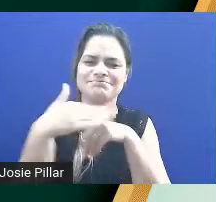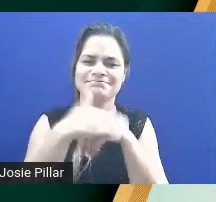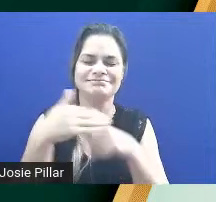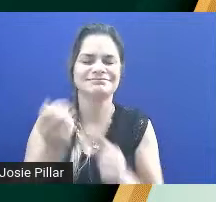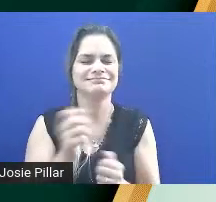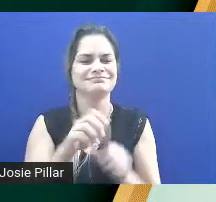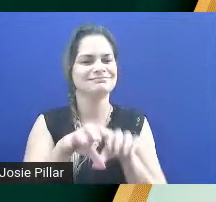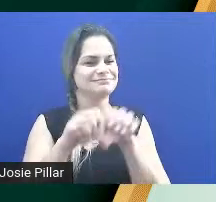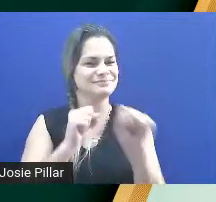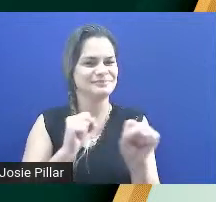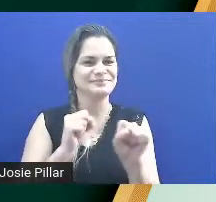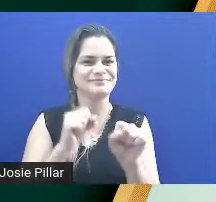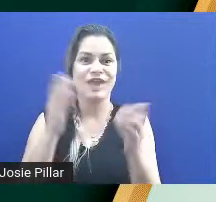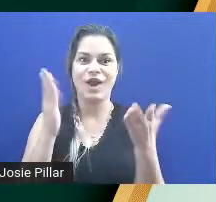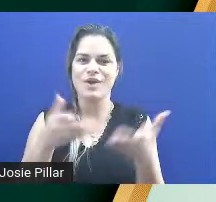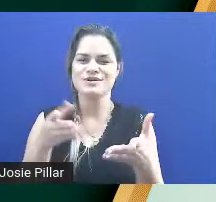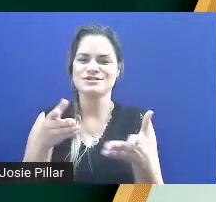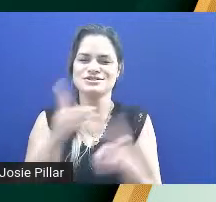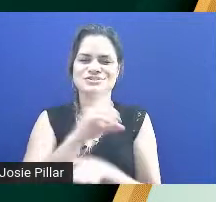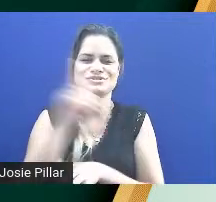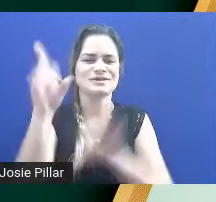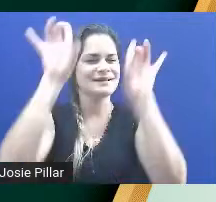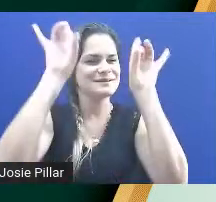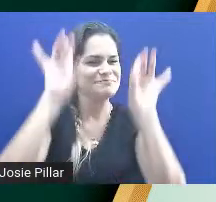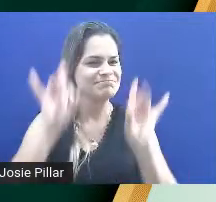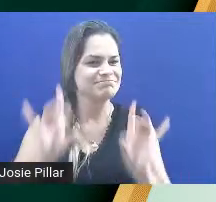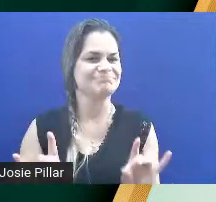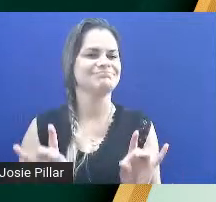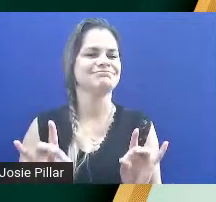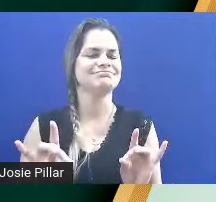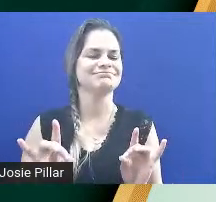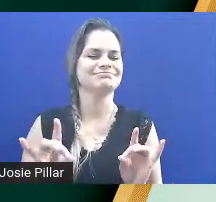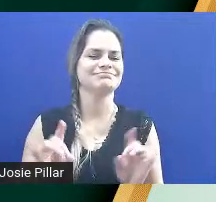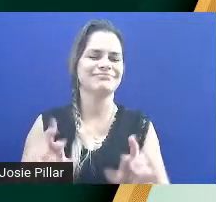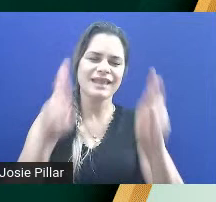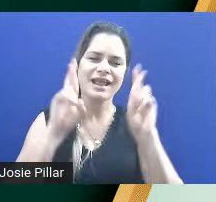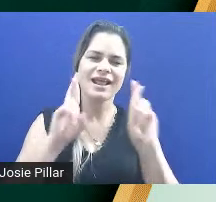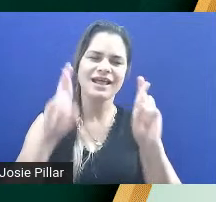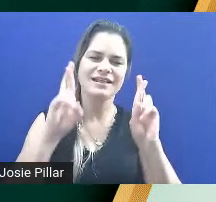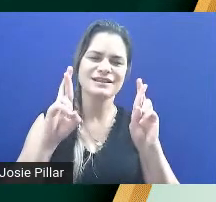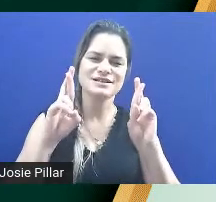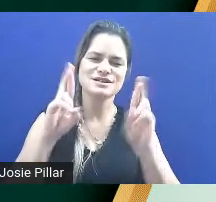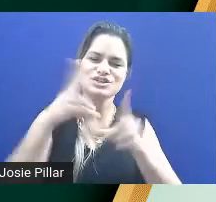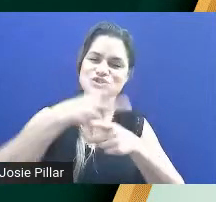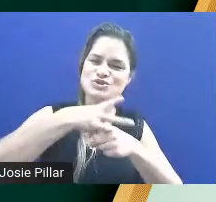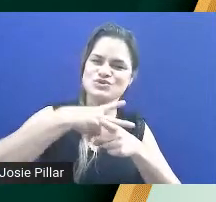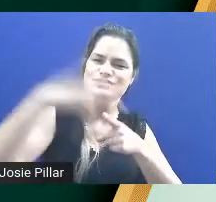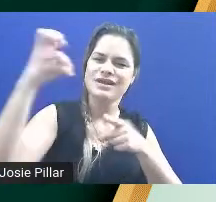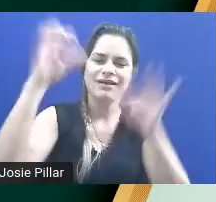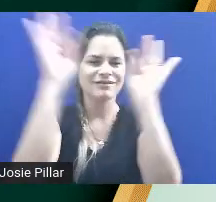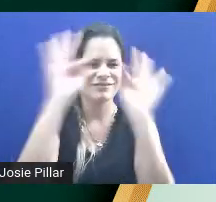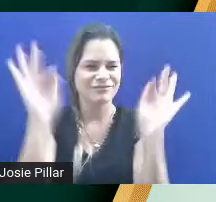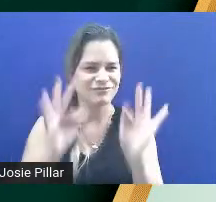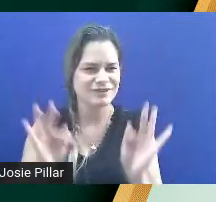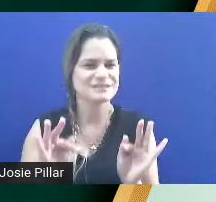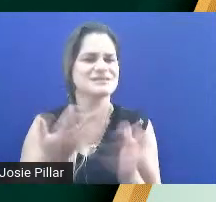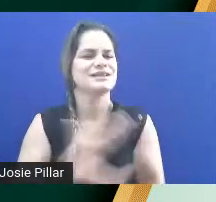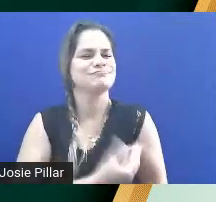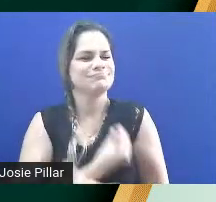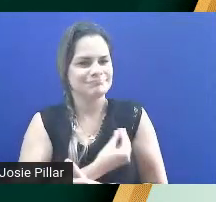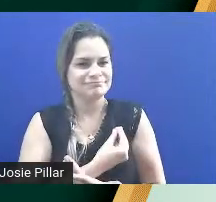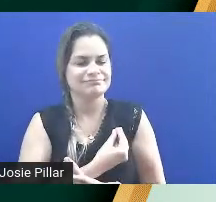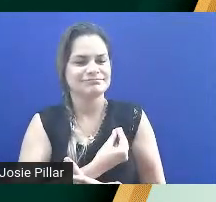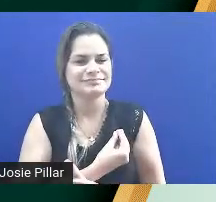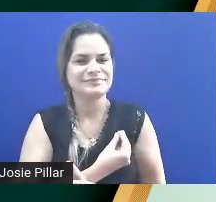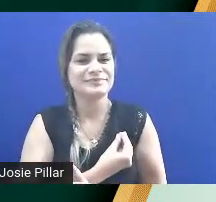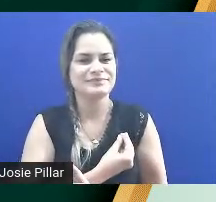pelo grande dia de hoje. Desejo muito sucesso e felicidades nas vidas de vocês. E